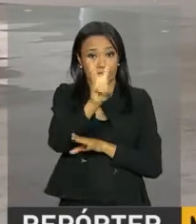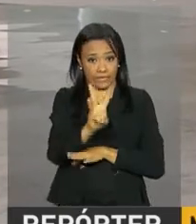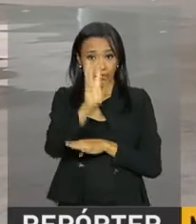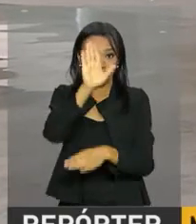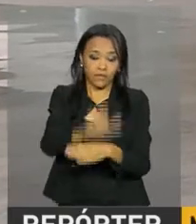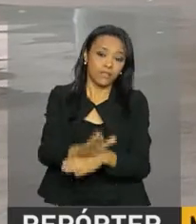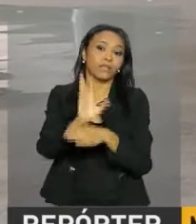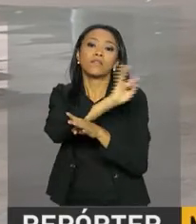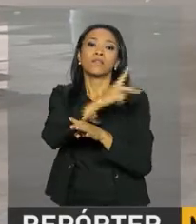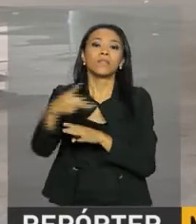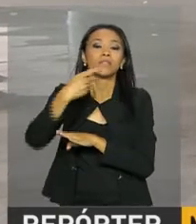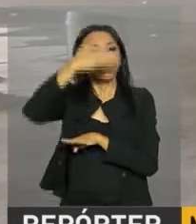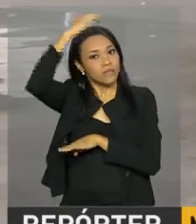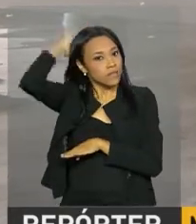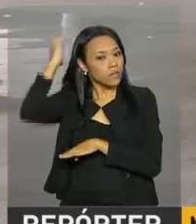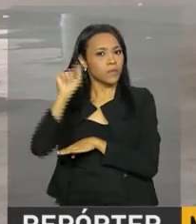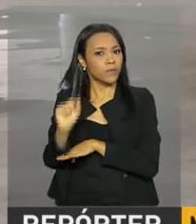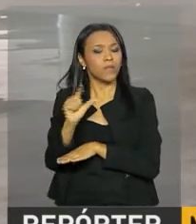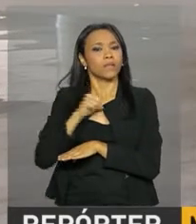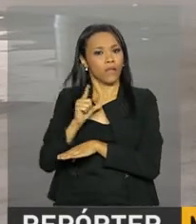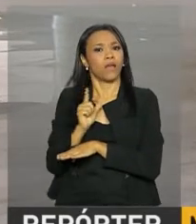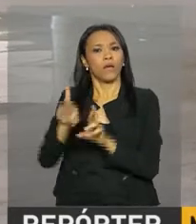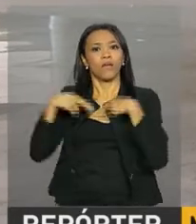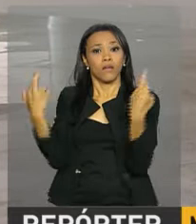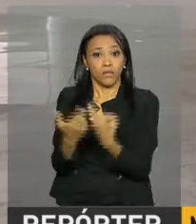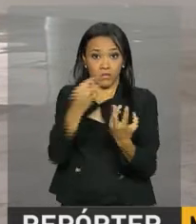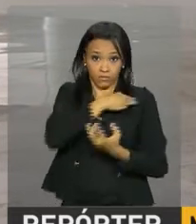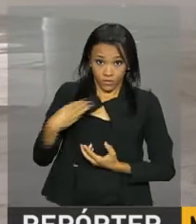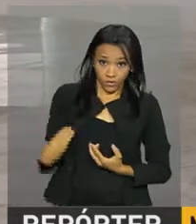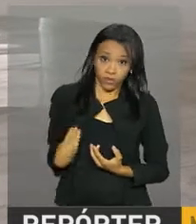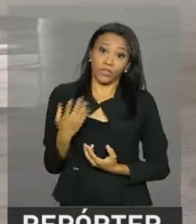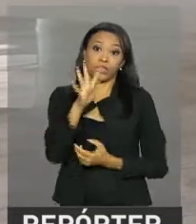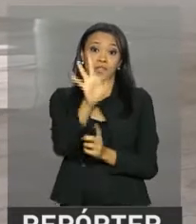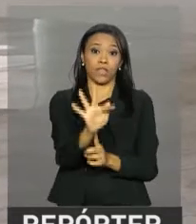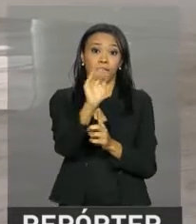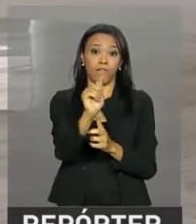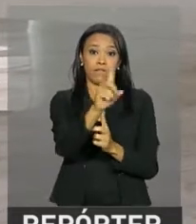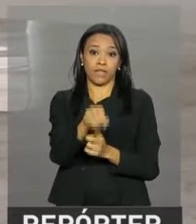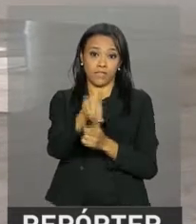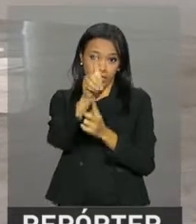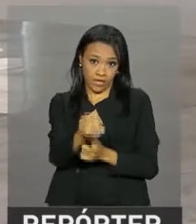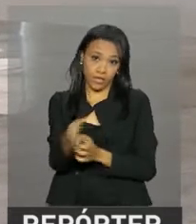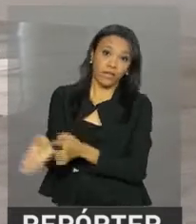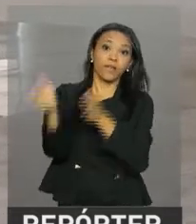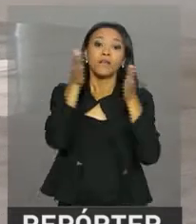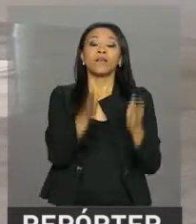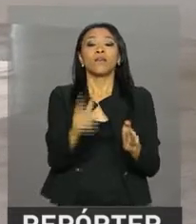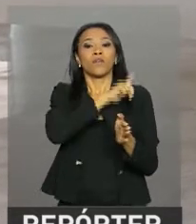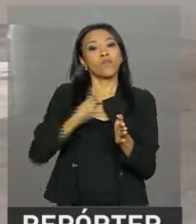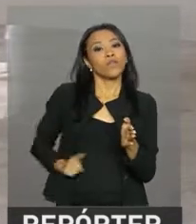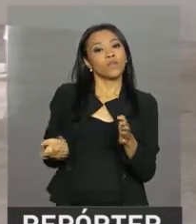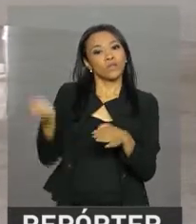o presidente michel temer se reúne com o ministro da fazenda henrique meirelles e com o governador do rio